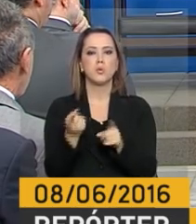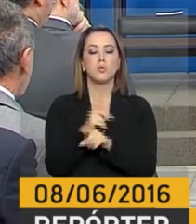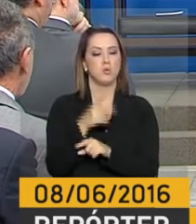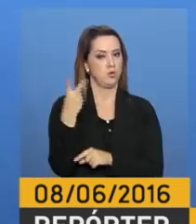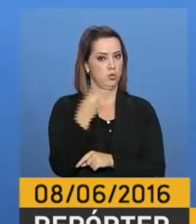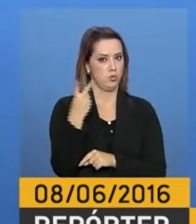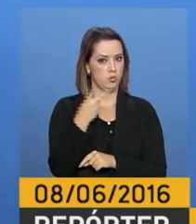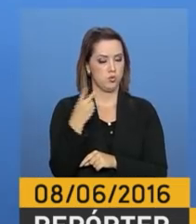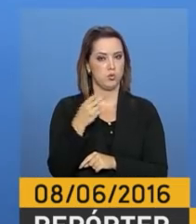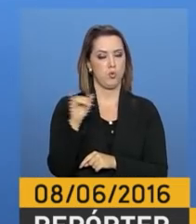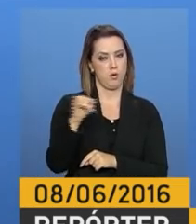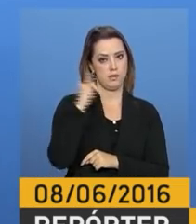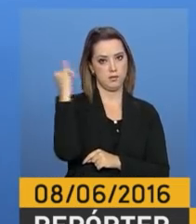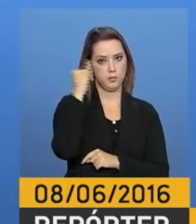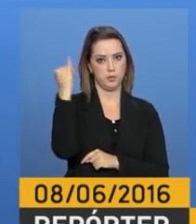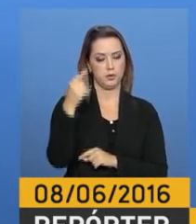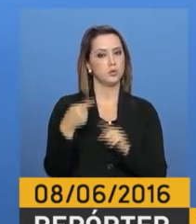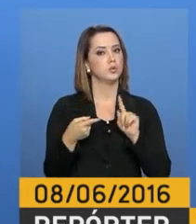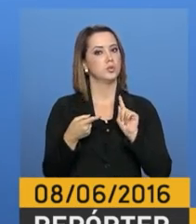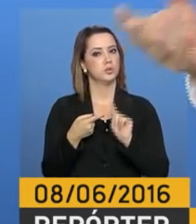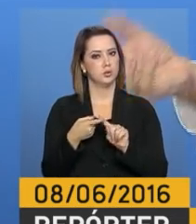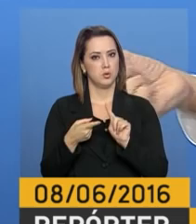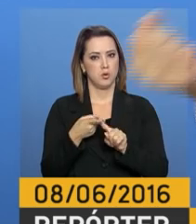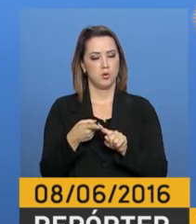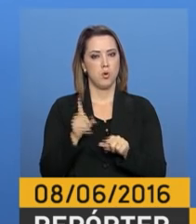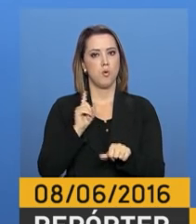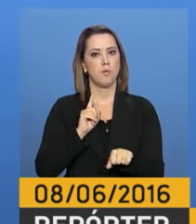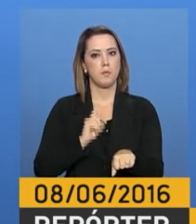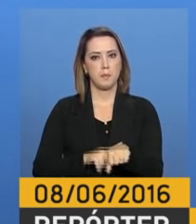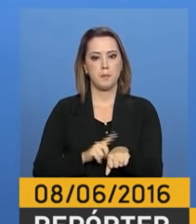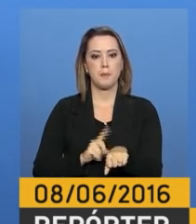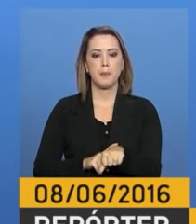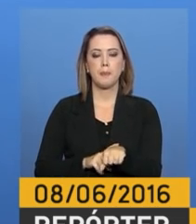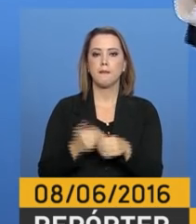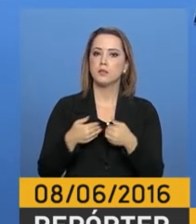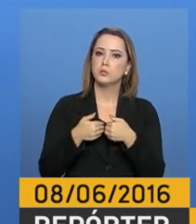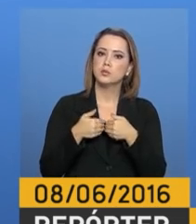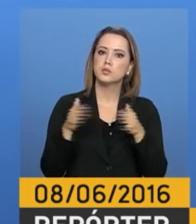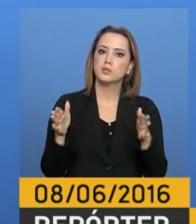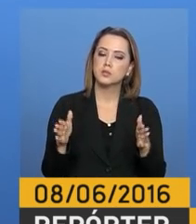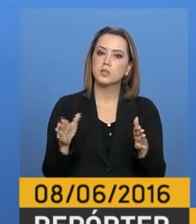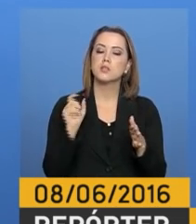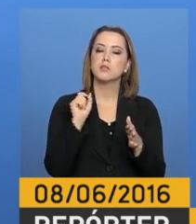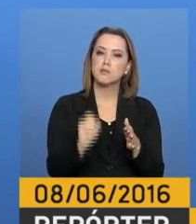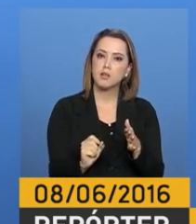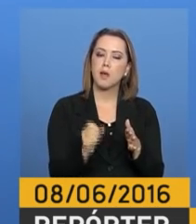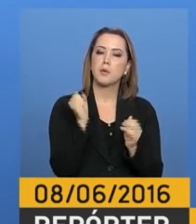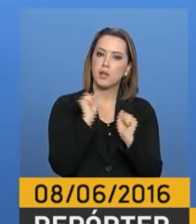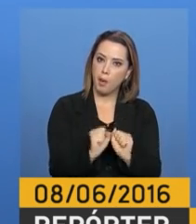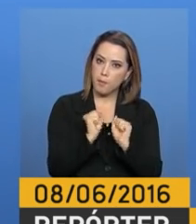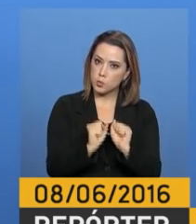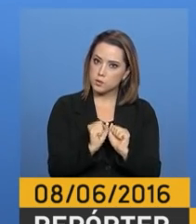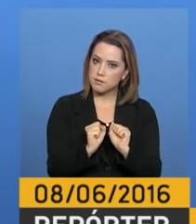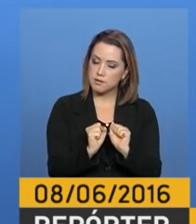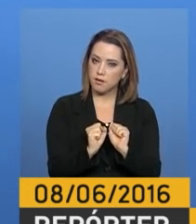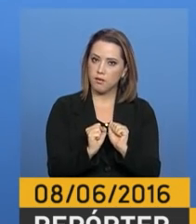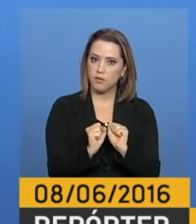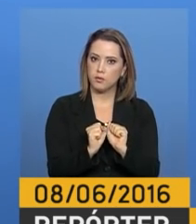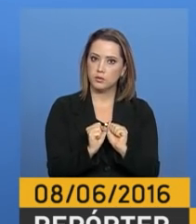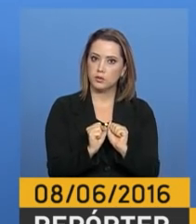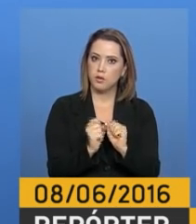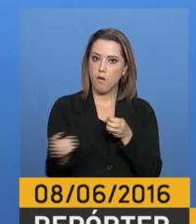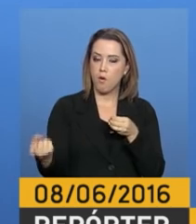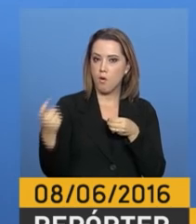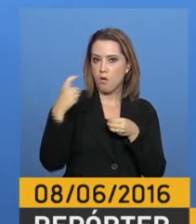importantes em primeiro lugar no momento em que se abre a possibilidade de haver a a a a